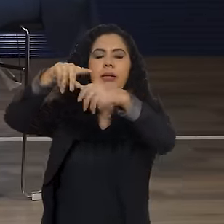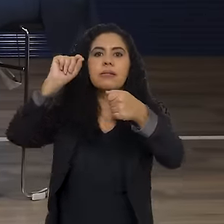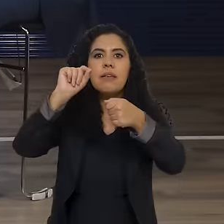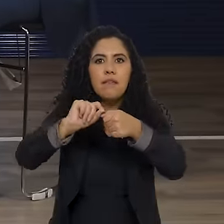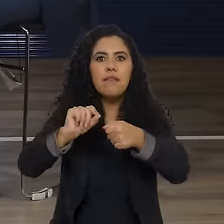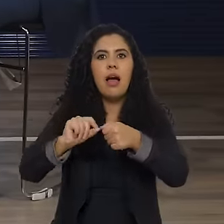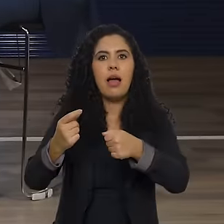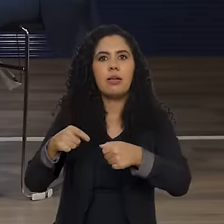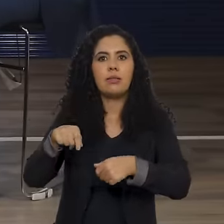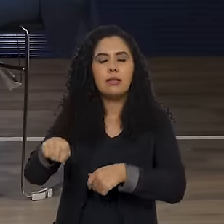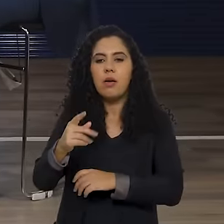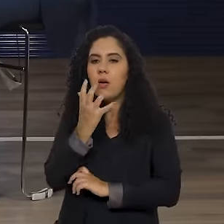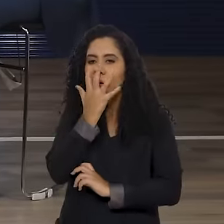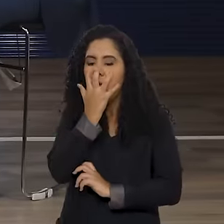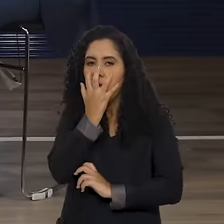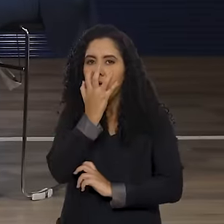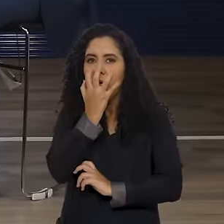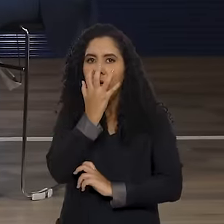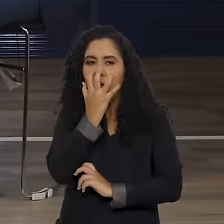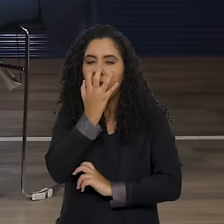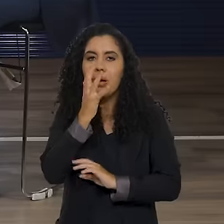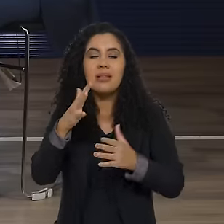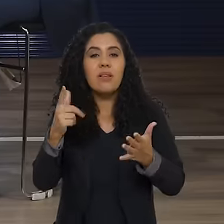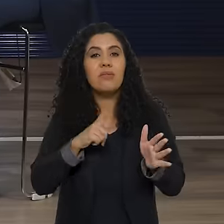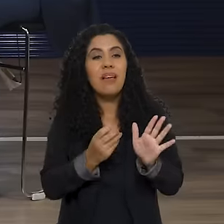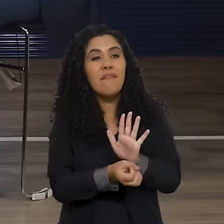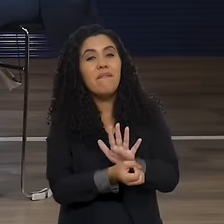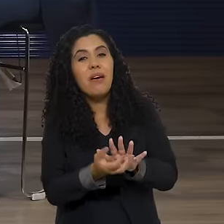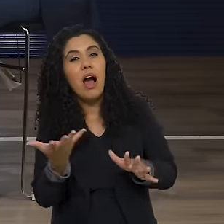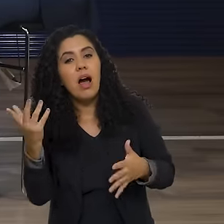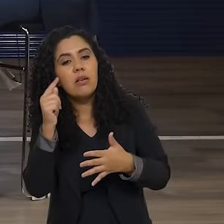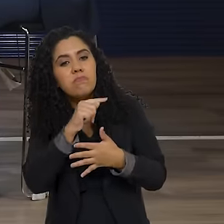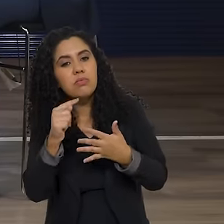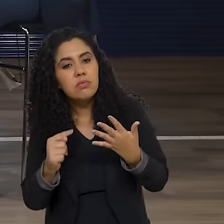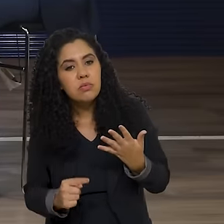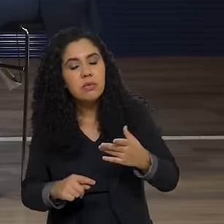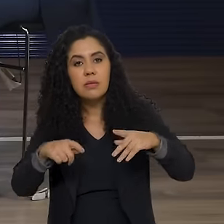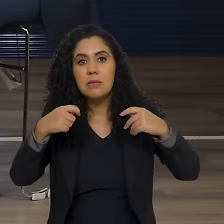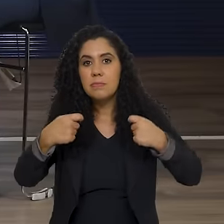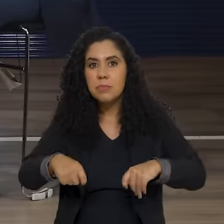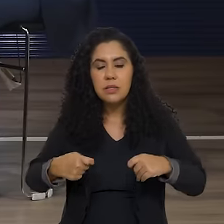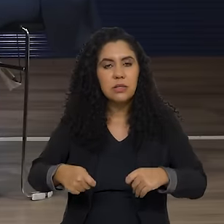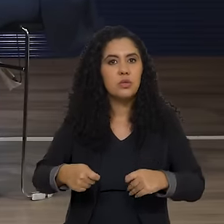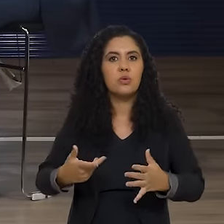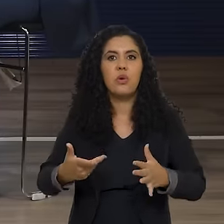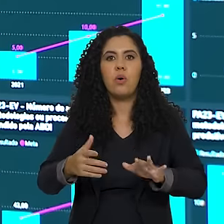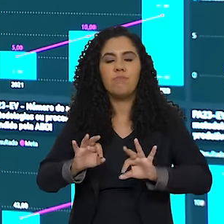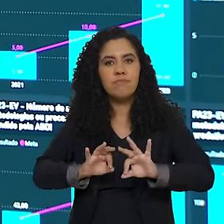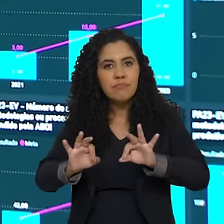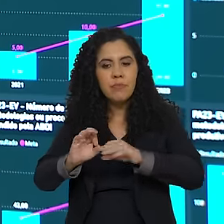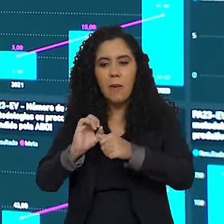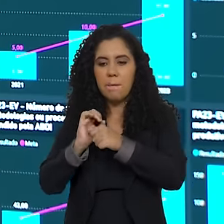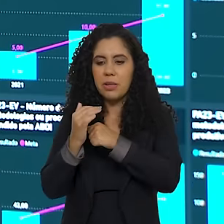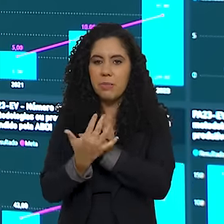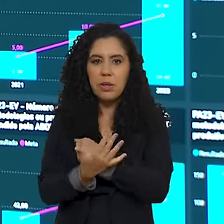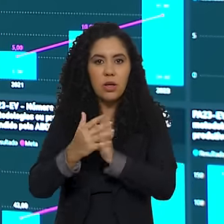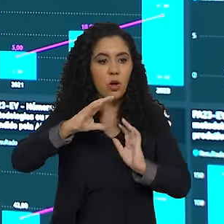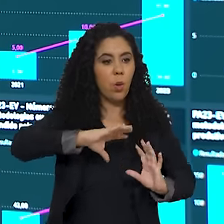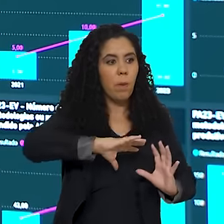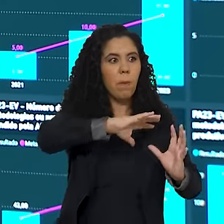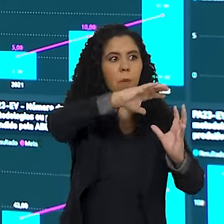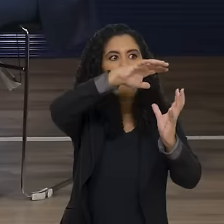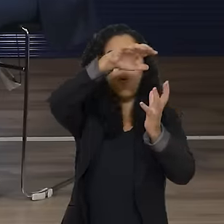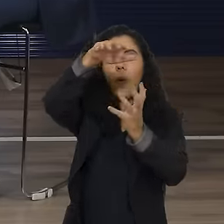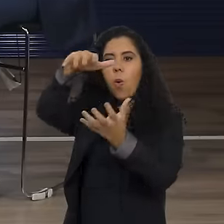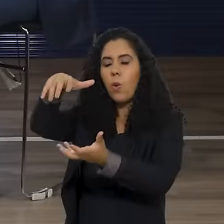só que faziam respiradores. Quer dizer, então tem uma série de suprimentos que foram decisivos na pandemia